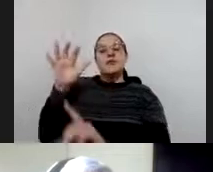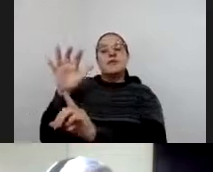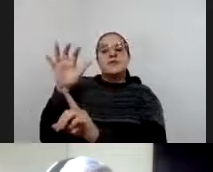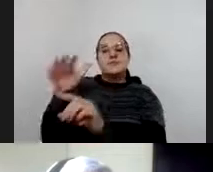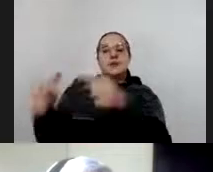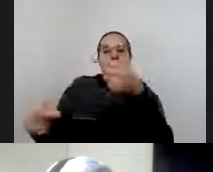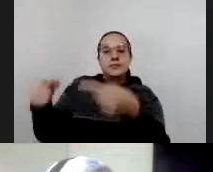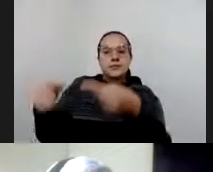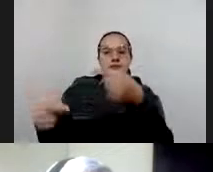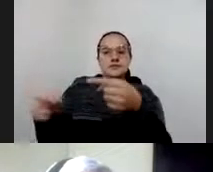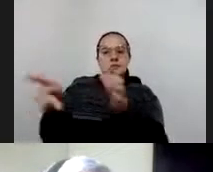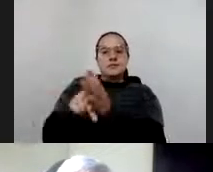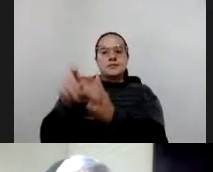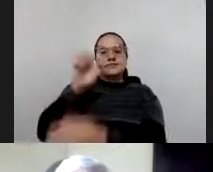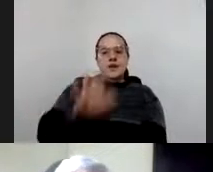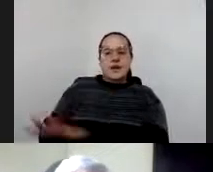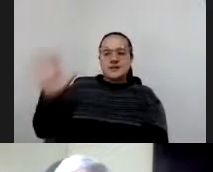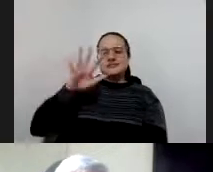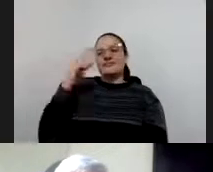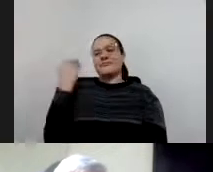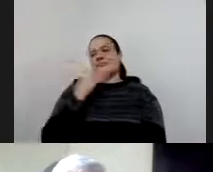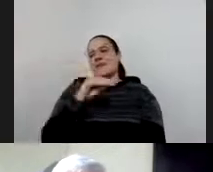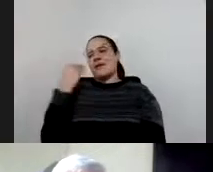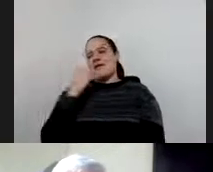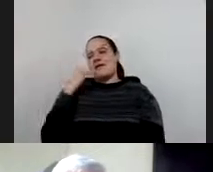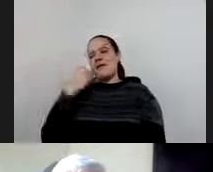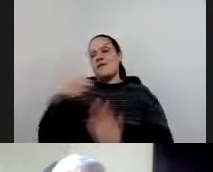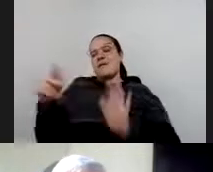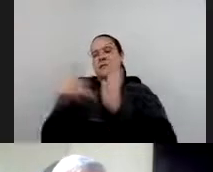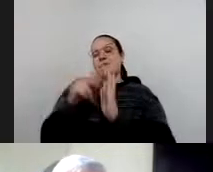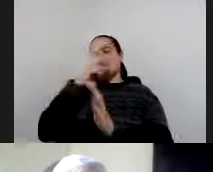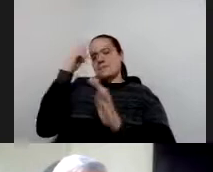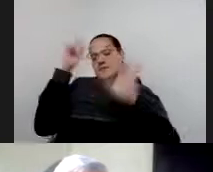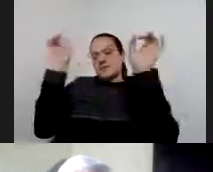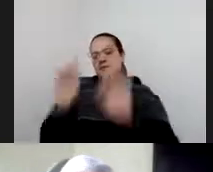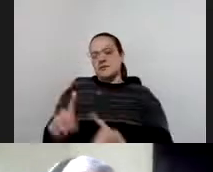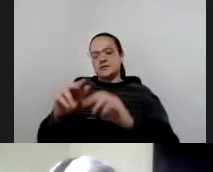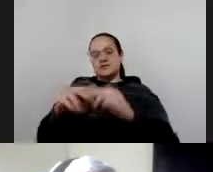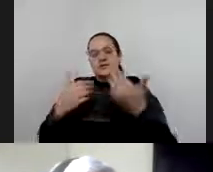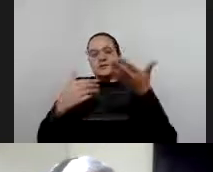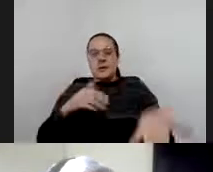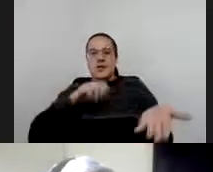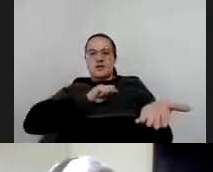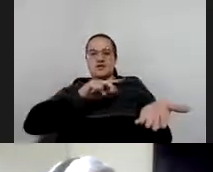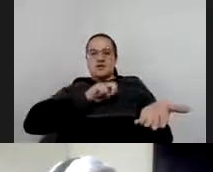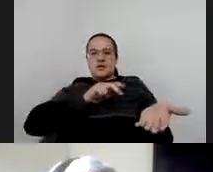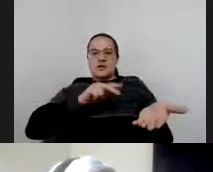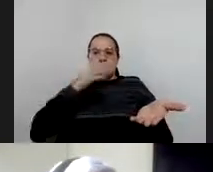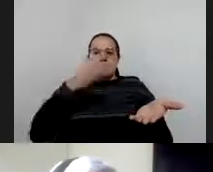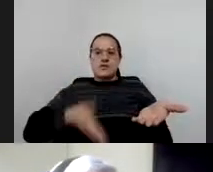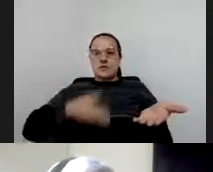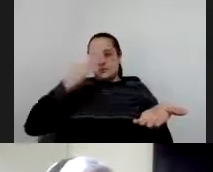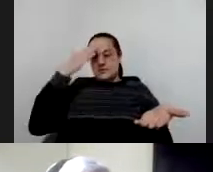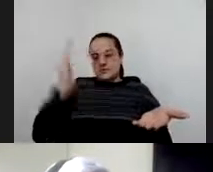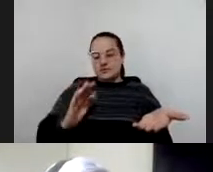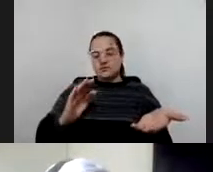em nível nacional, muito fraca com relação à pessoa com deficiência. Então, graças à Unileu, aqui em Curitiba, que tem a nossa